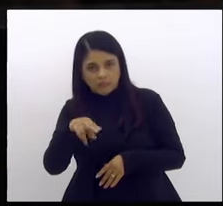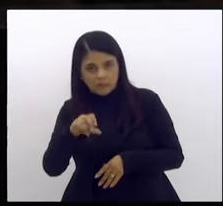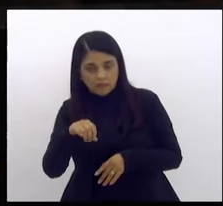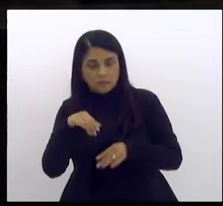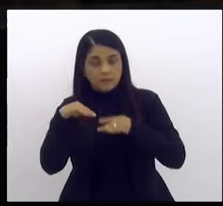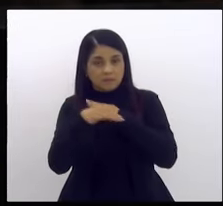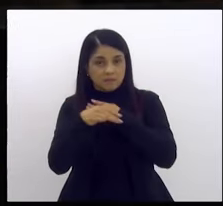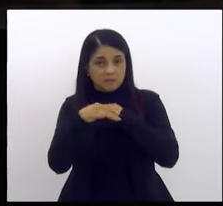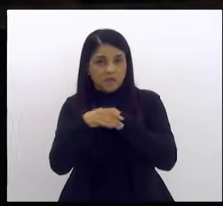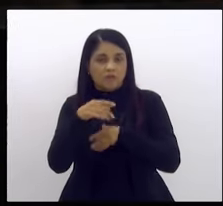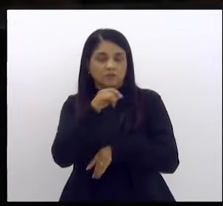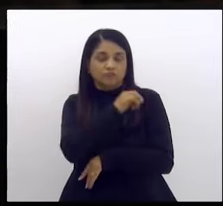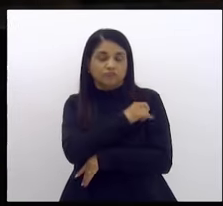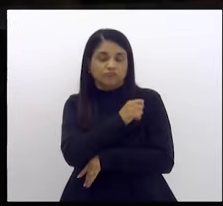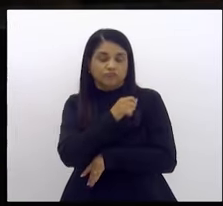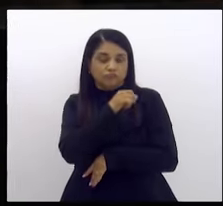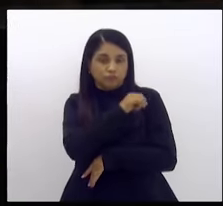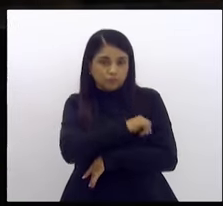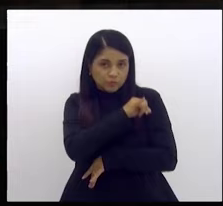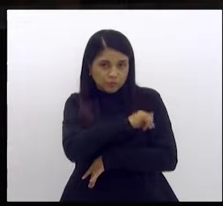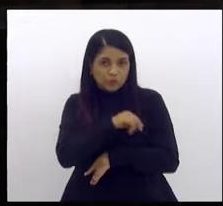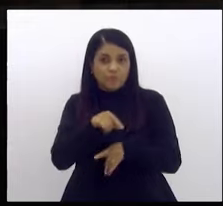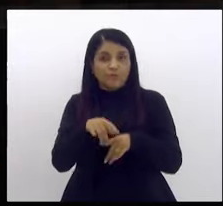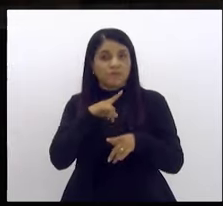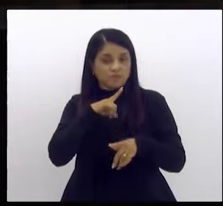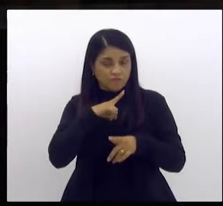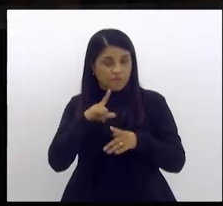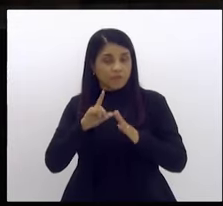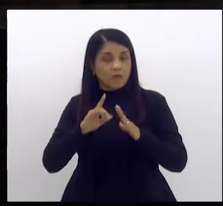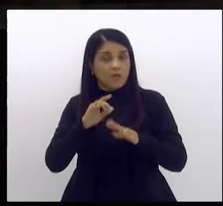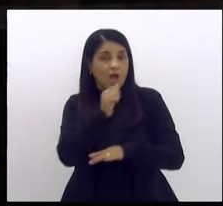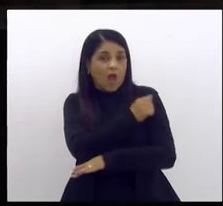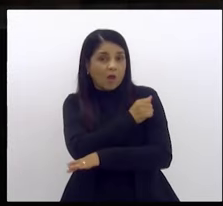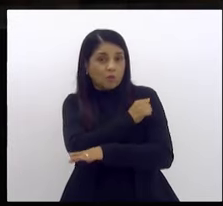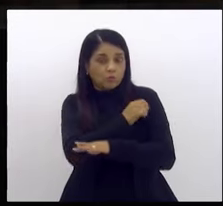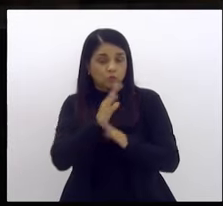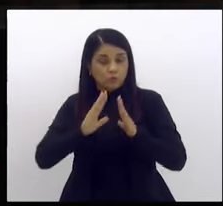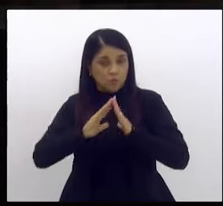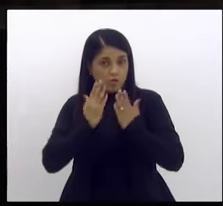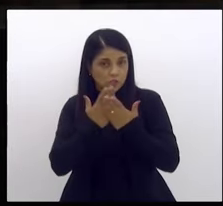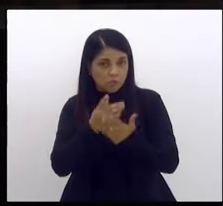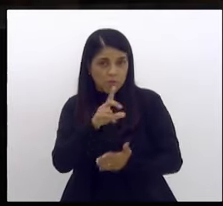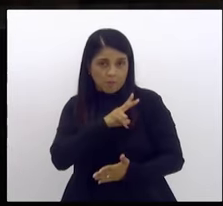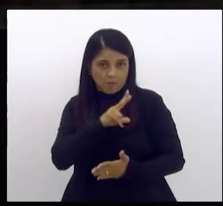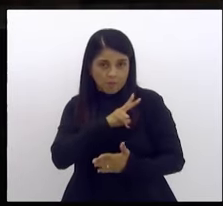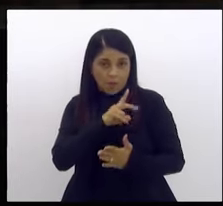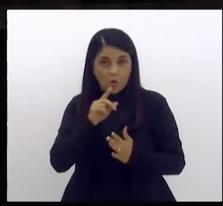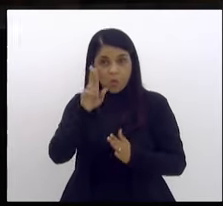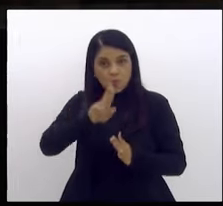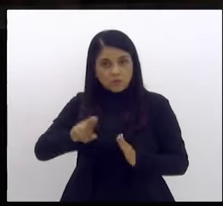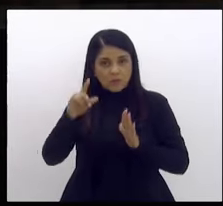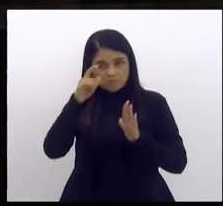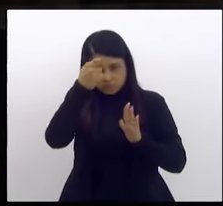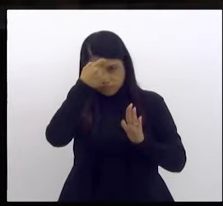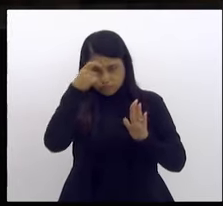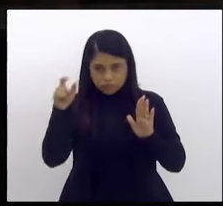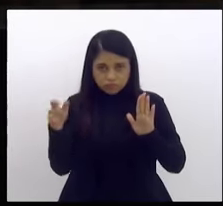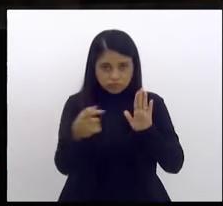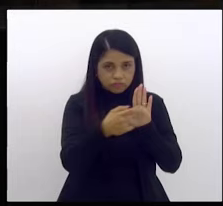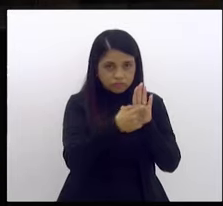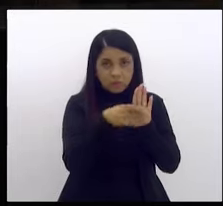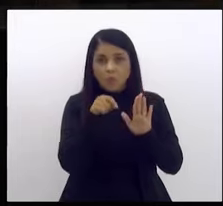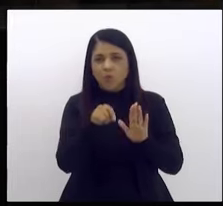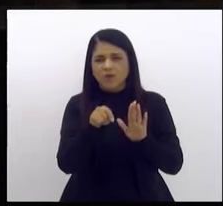Janeiro alunos de uma escola particular que utilizaram da inteligência artificial para